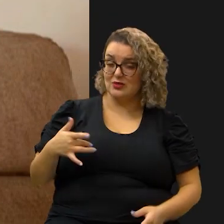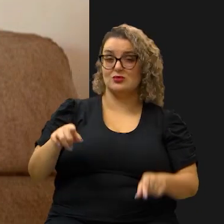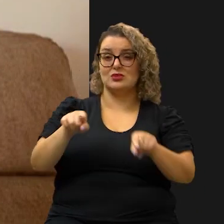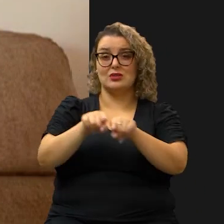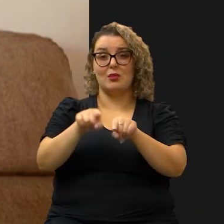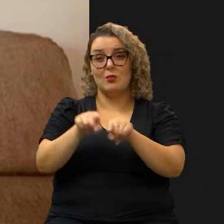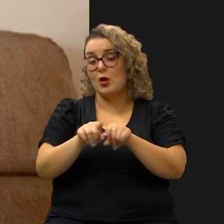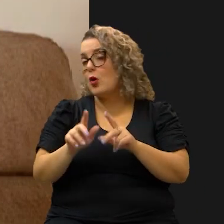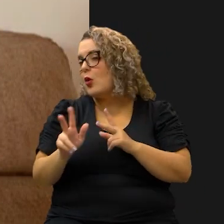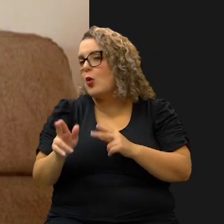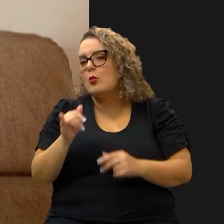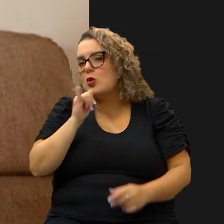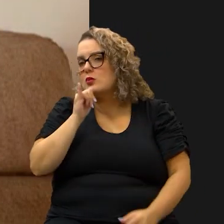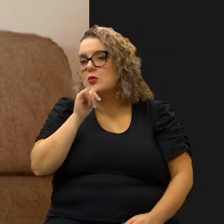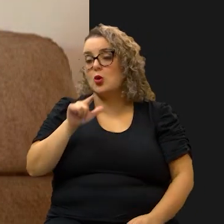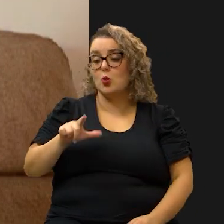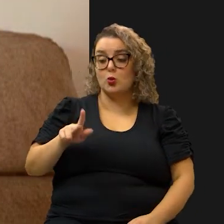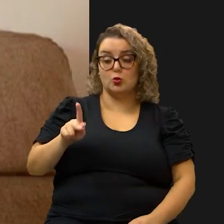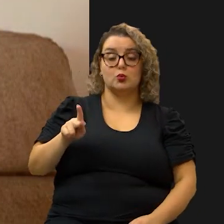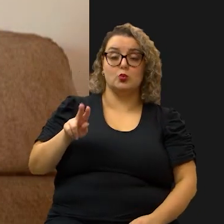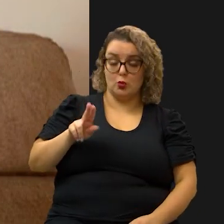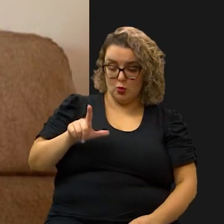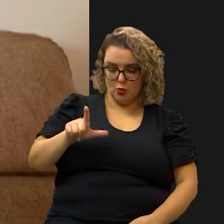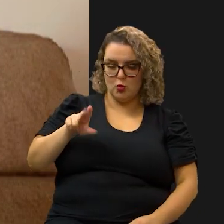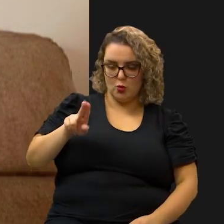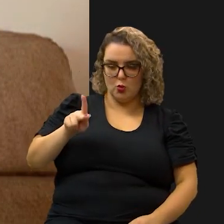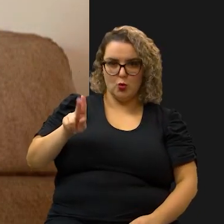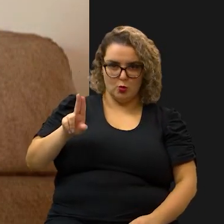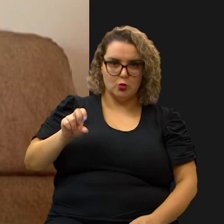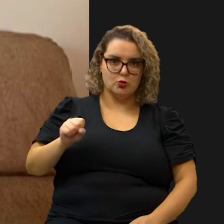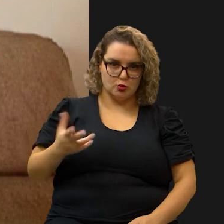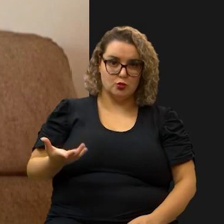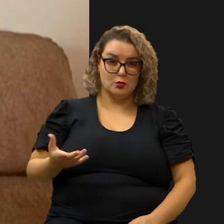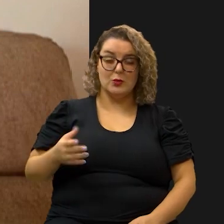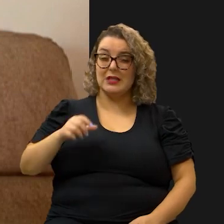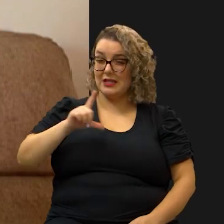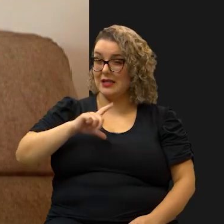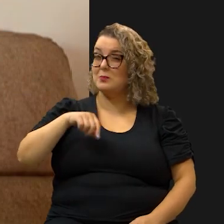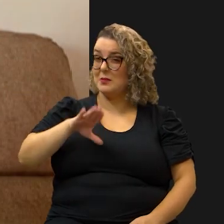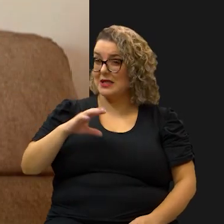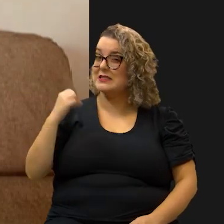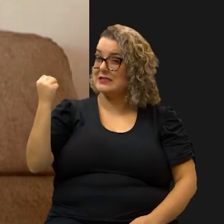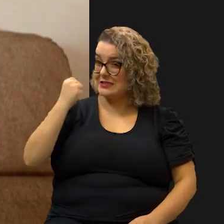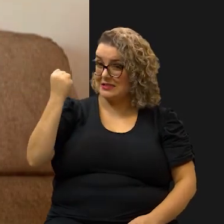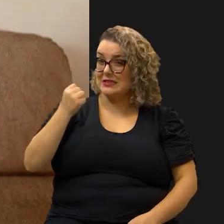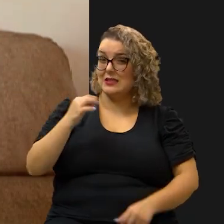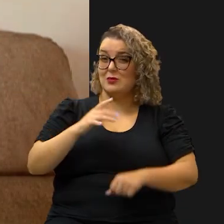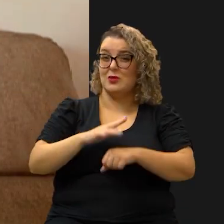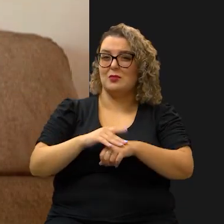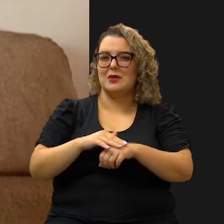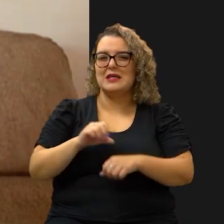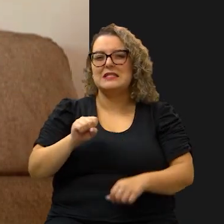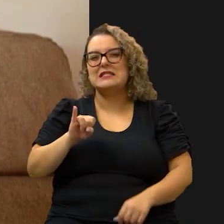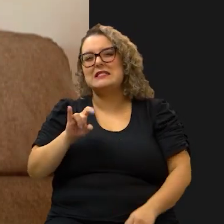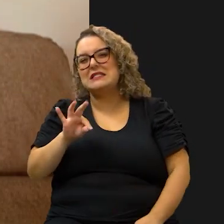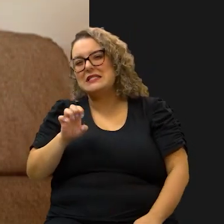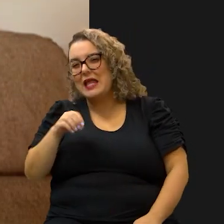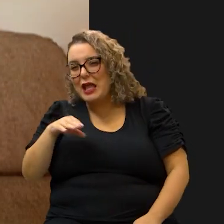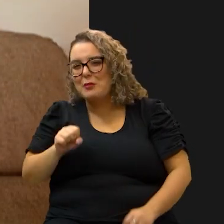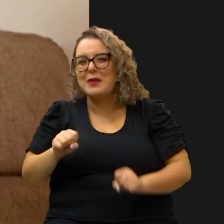de saúde, né? No caso, por exemplo, o lúpus, né, que pode ter acometimentos até mais graves, porque é uma doença